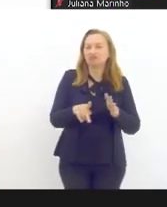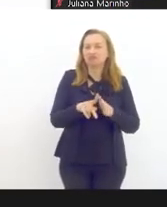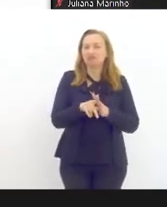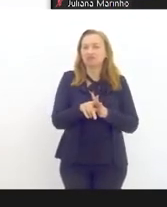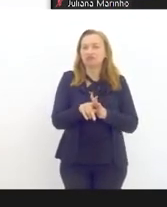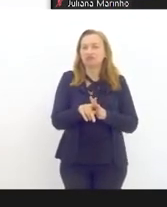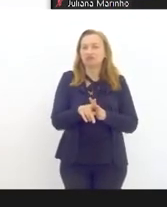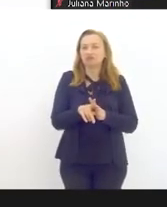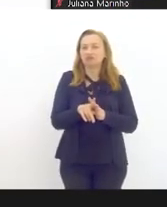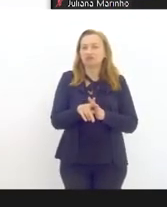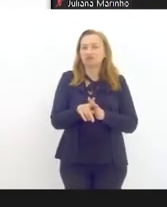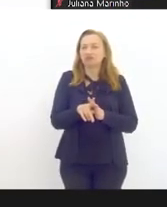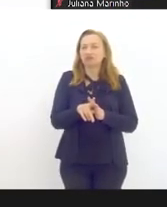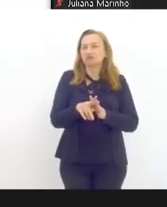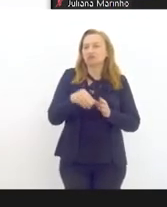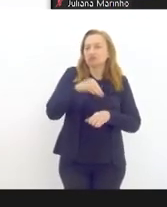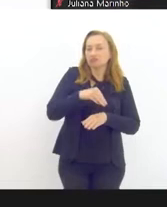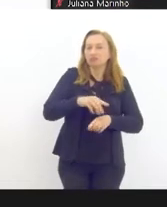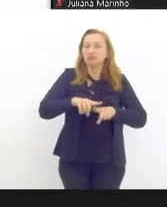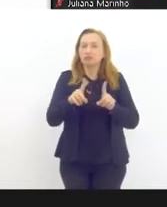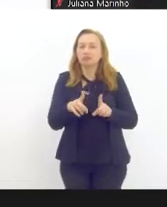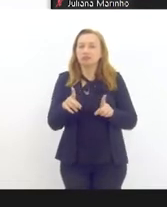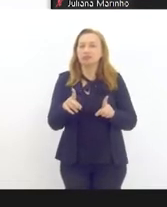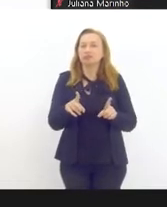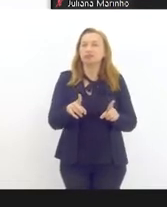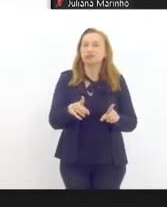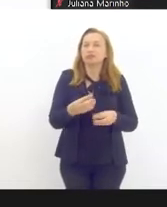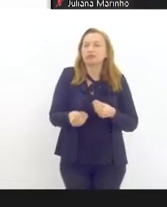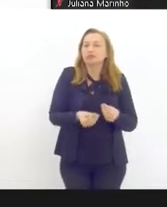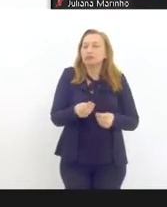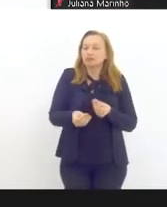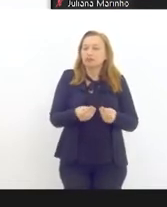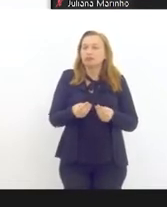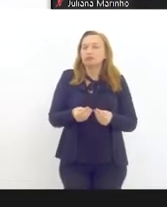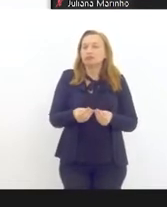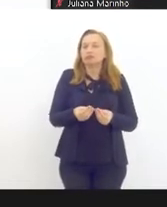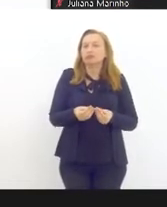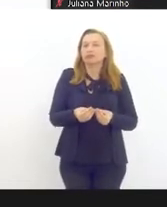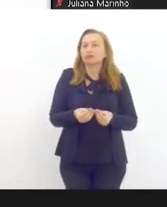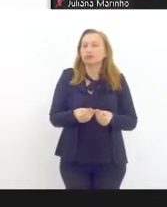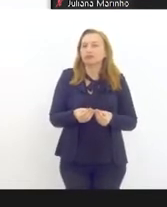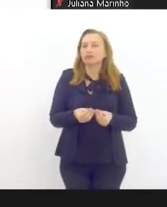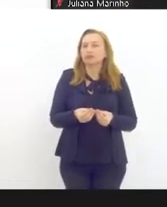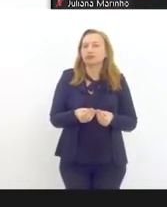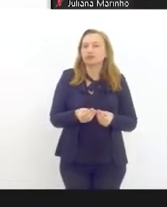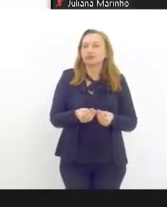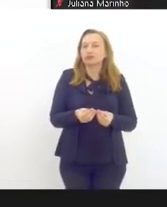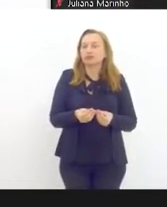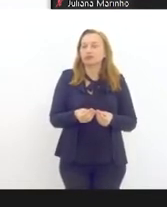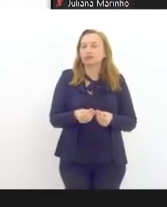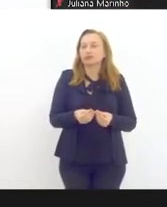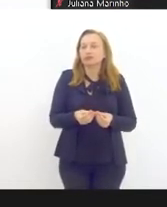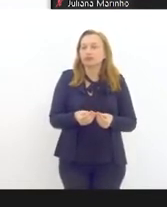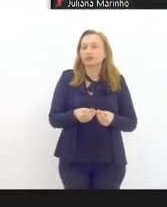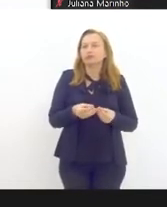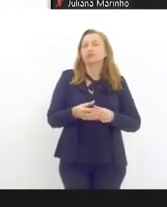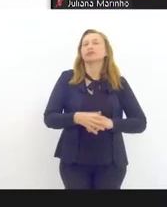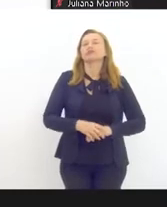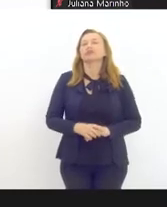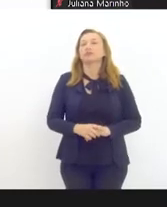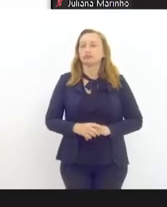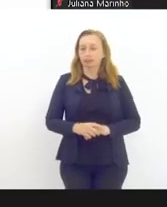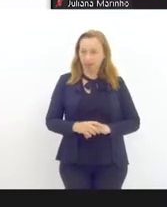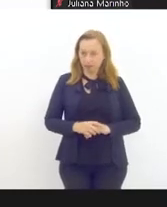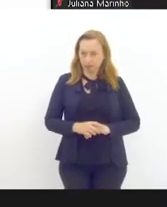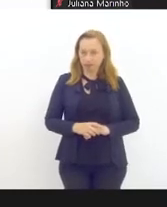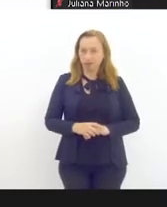matemática, mas é como ela... é como que ela fica aí numa fórmula, né? Só